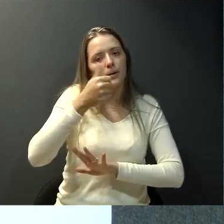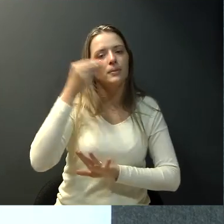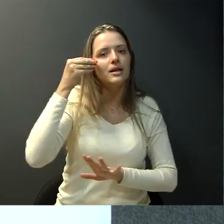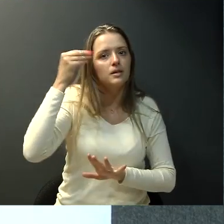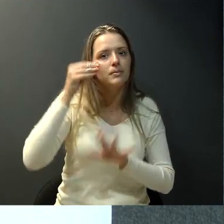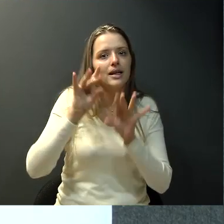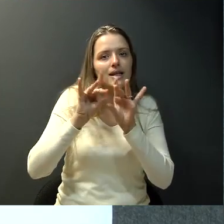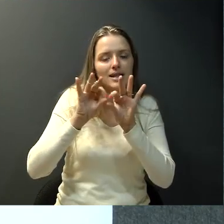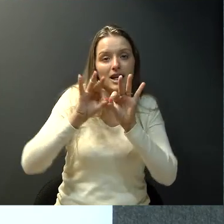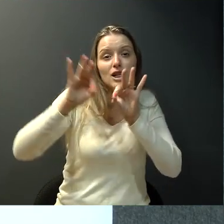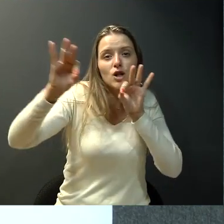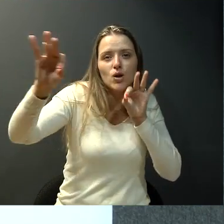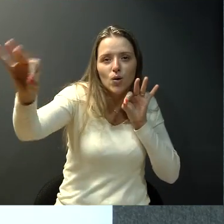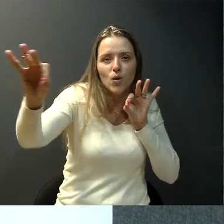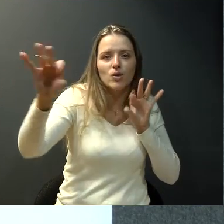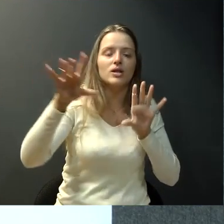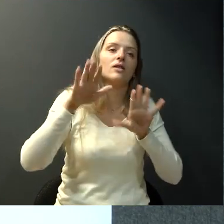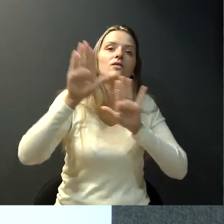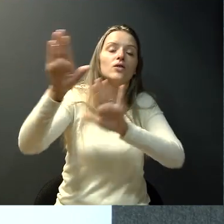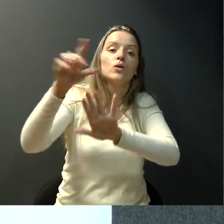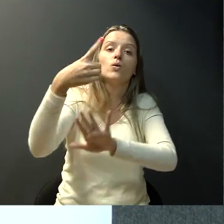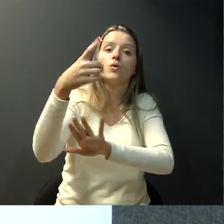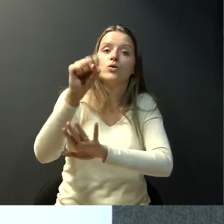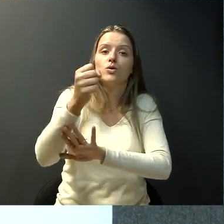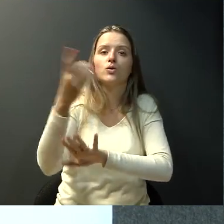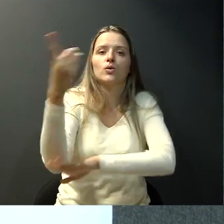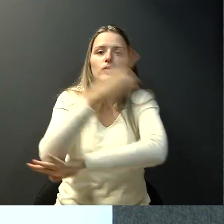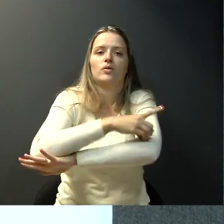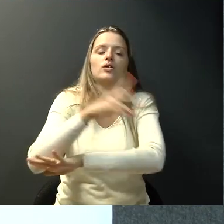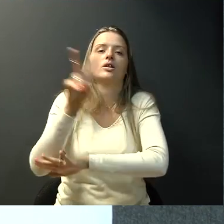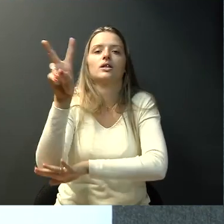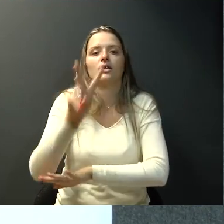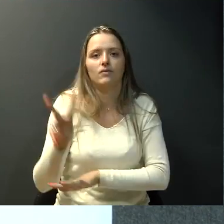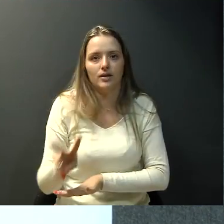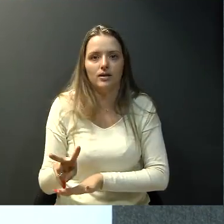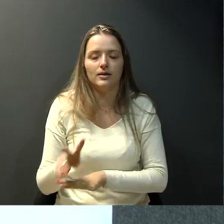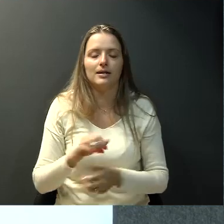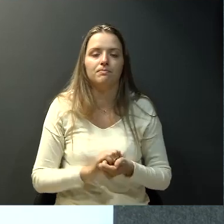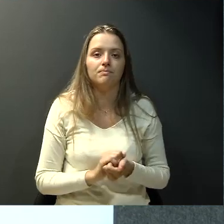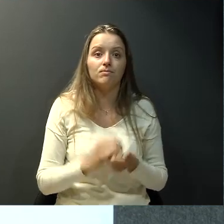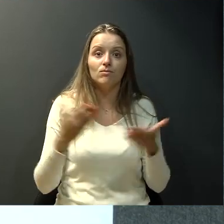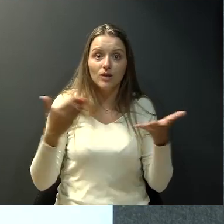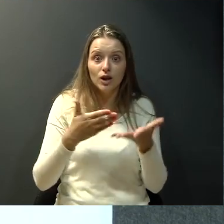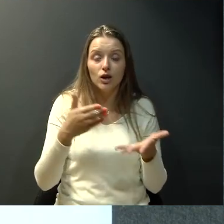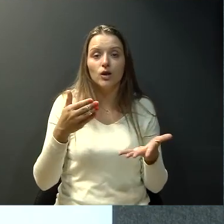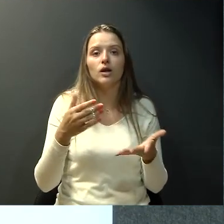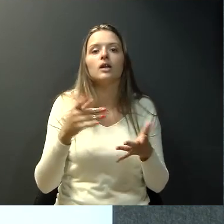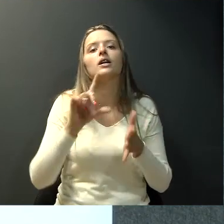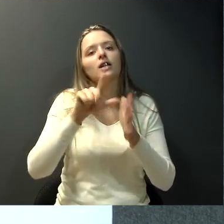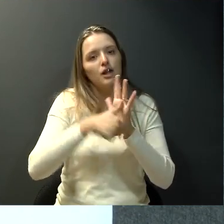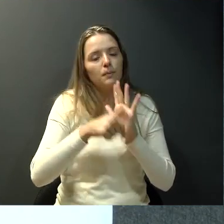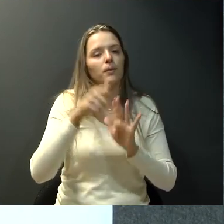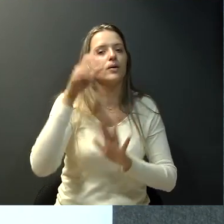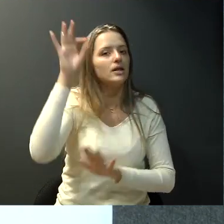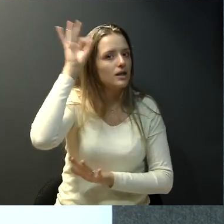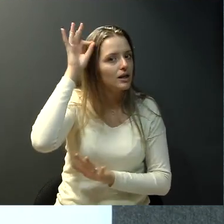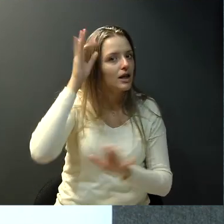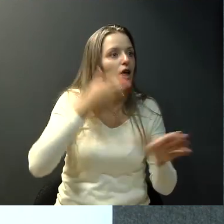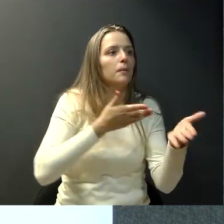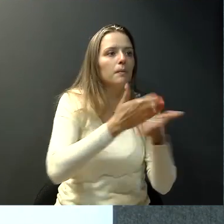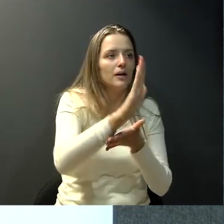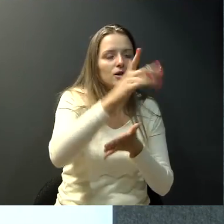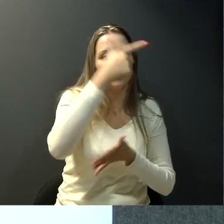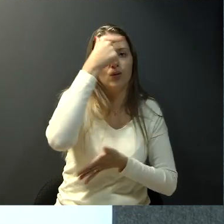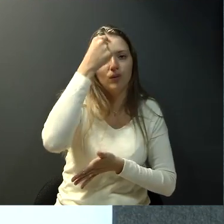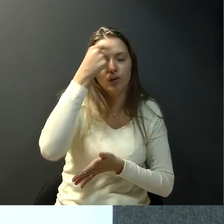gente não podia cortar isso porque era um sonho dele também, né? E a Tainá agora também, ele também passou na faculdade, para